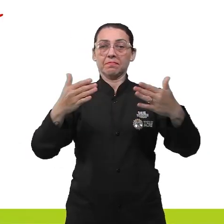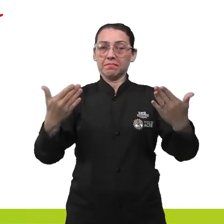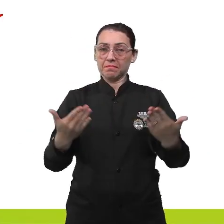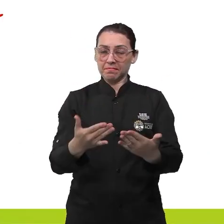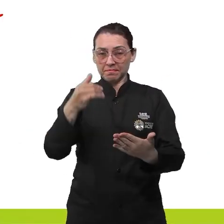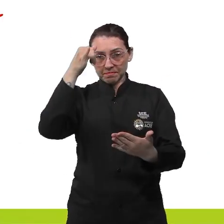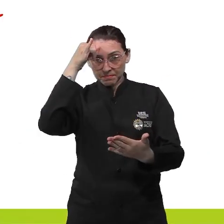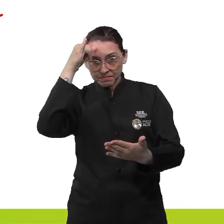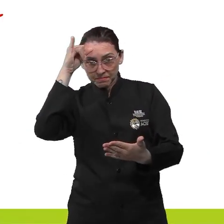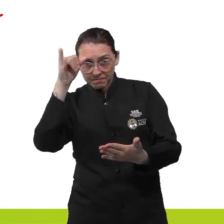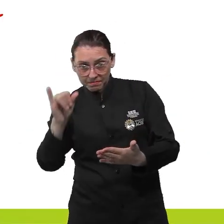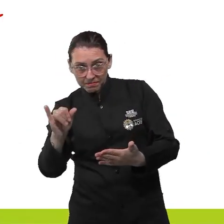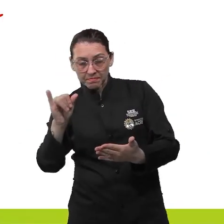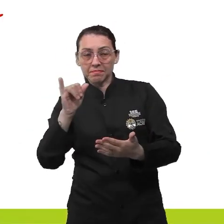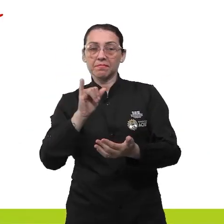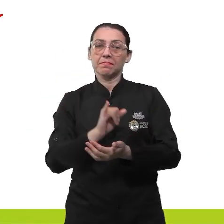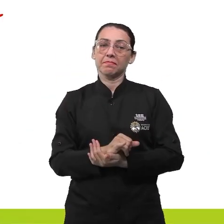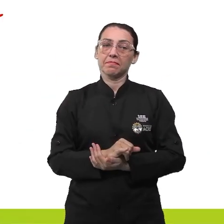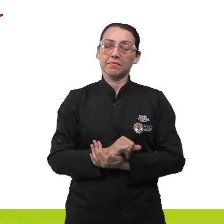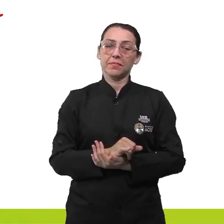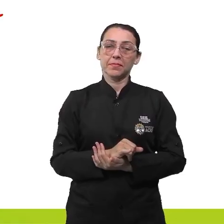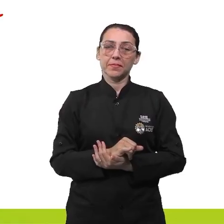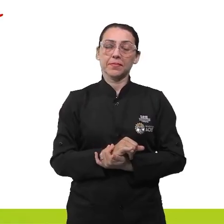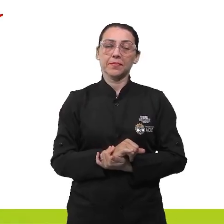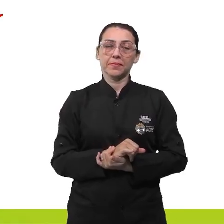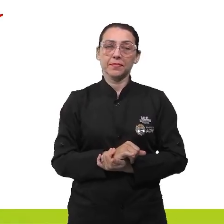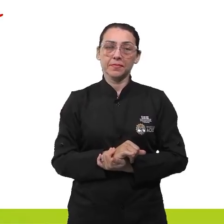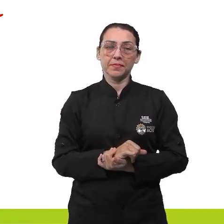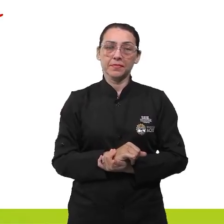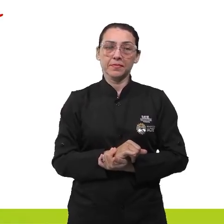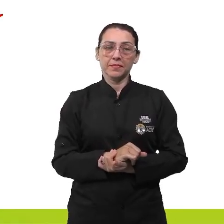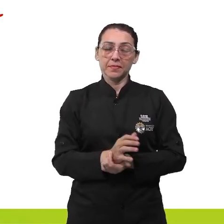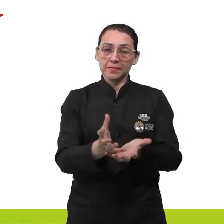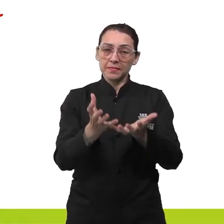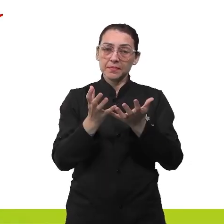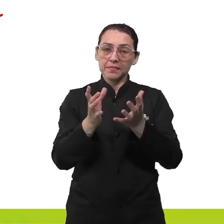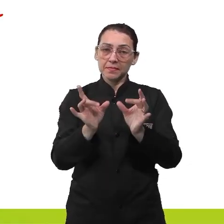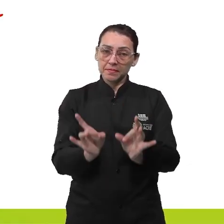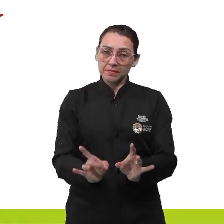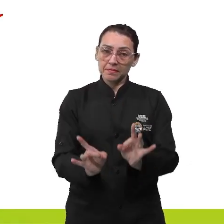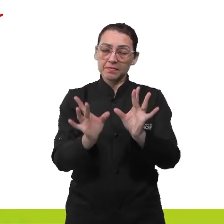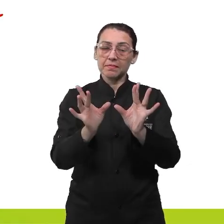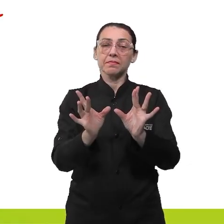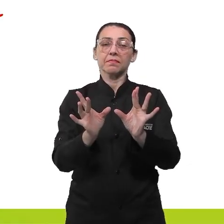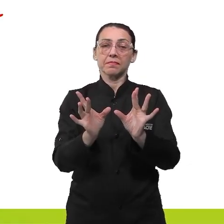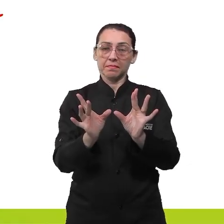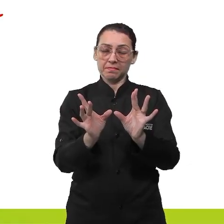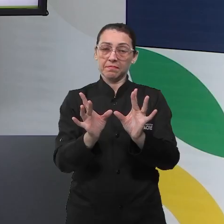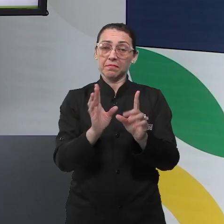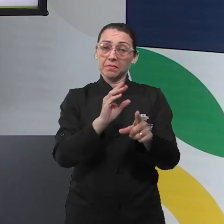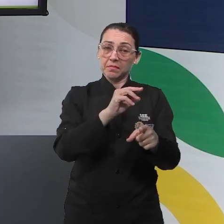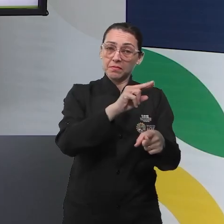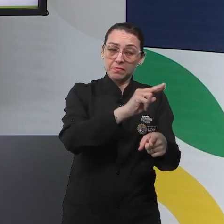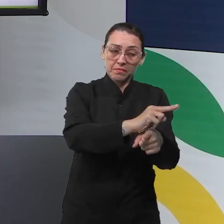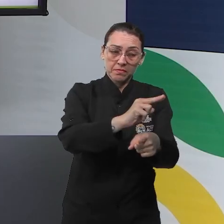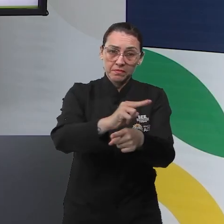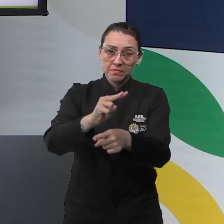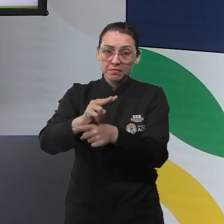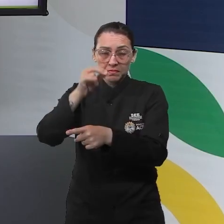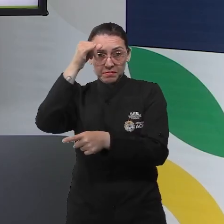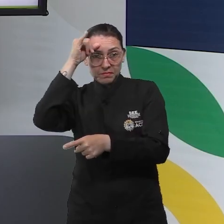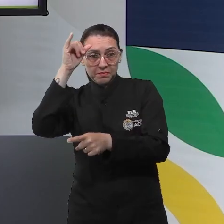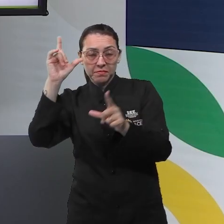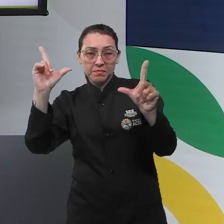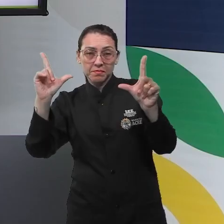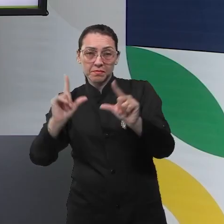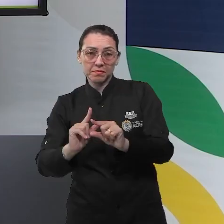prevenção do suicídio. Então, as campanhas publicitárias, quando elas querem vender uma ideia, é a ideia da prevenção. É você